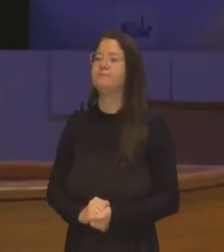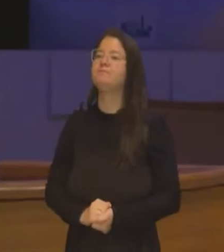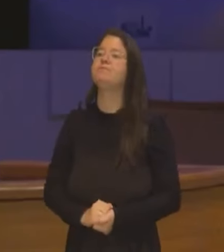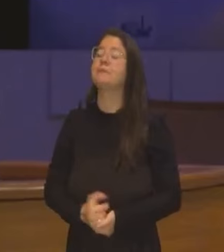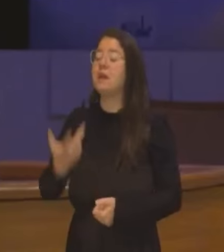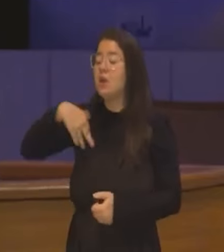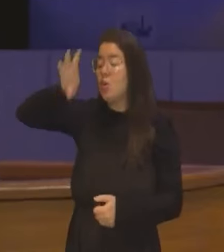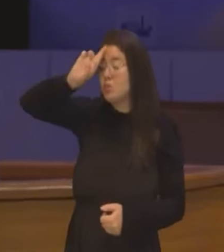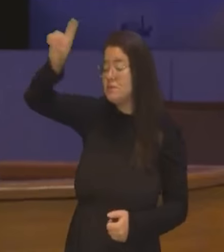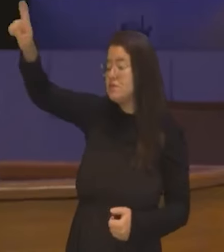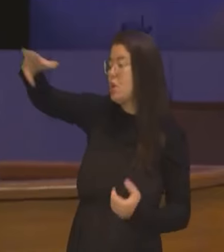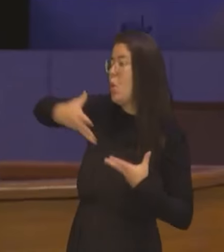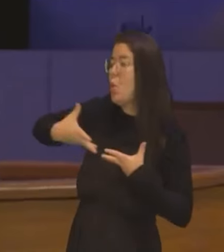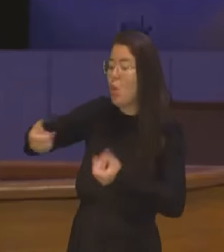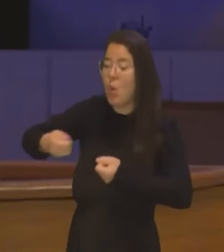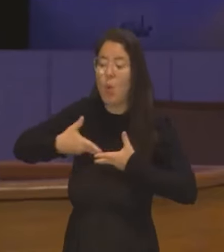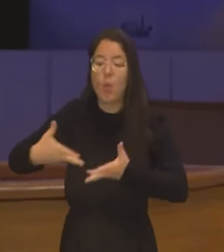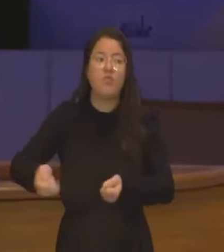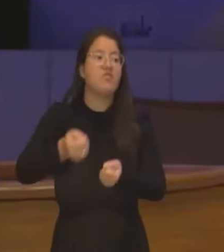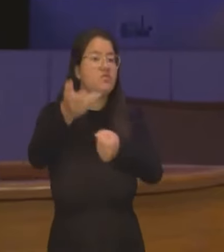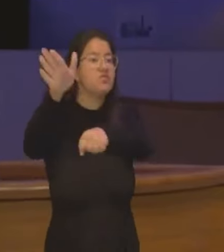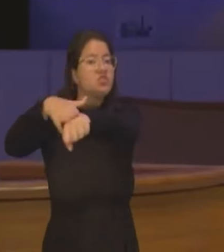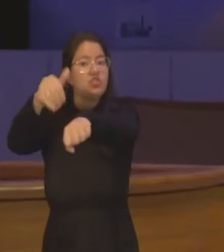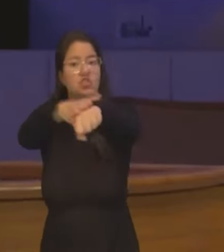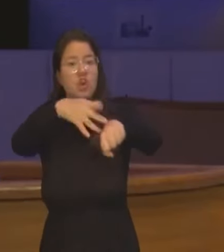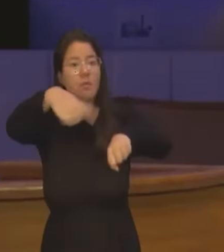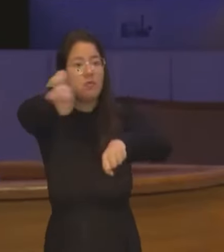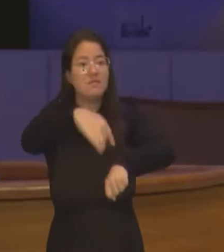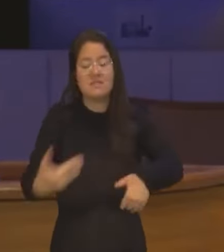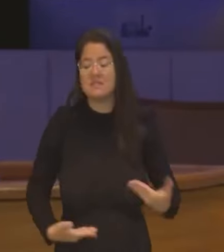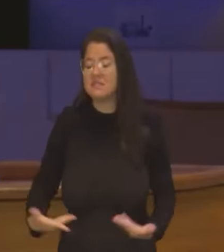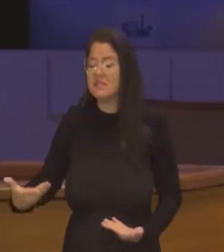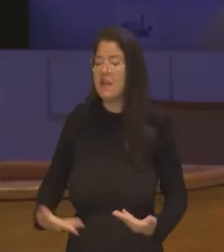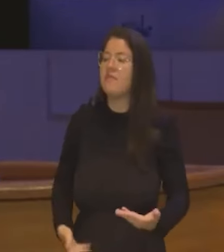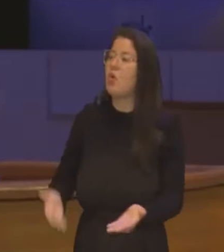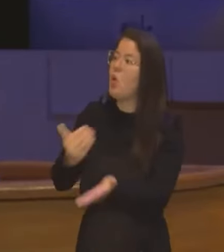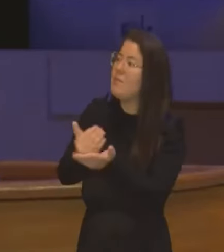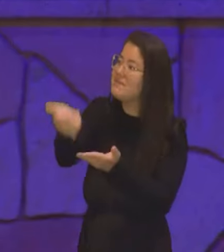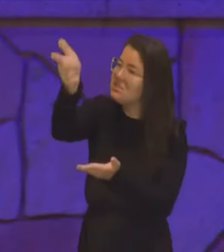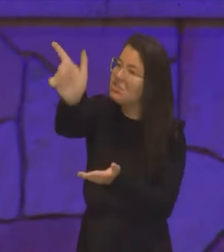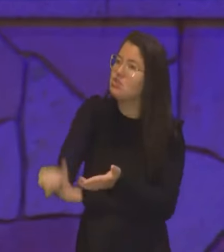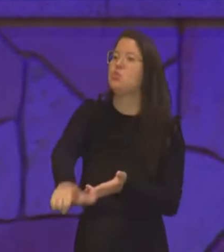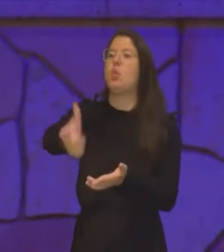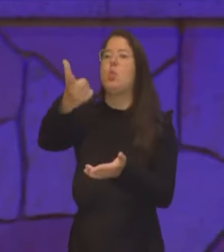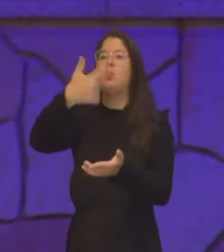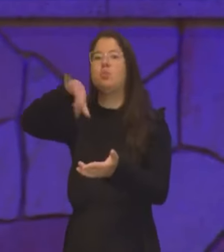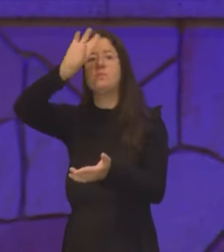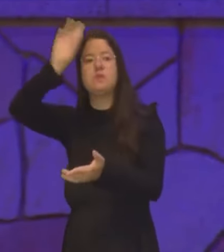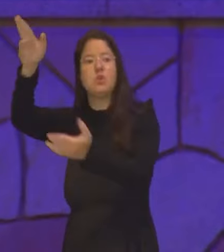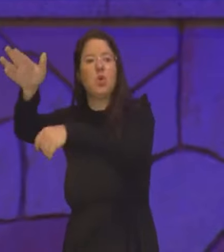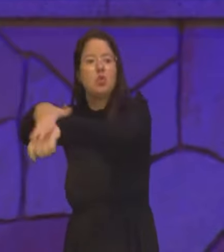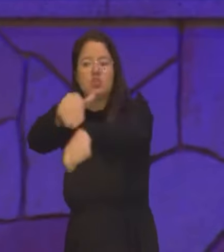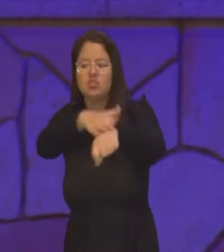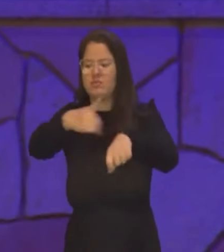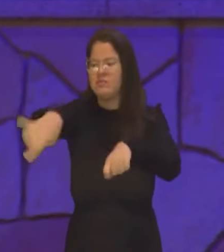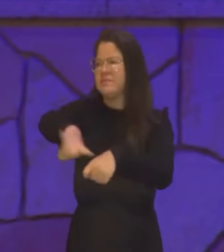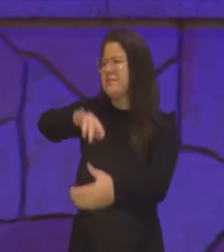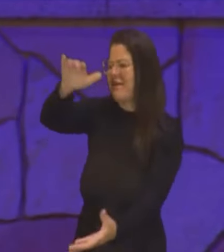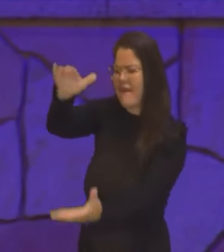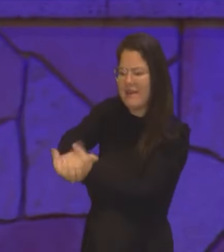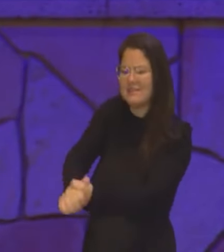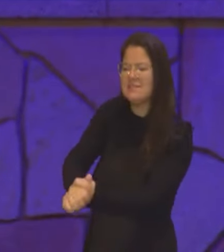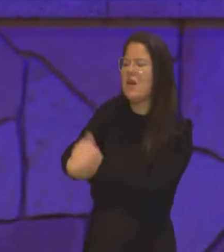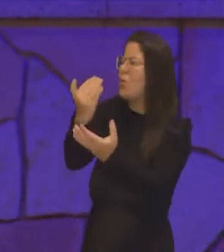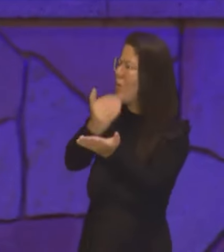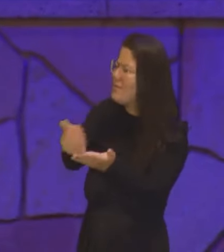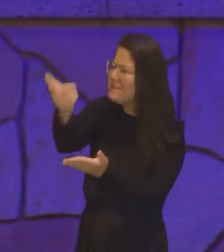O Senhor convida a você, servo do Senhor, a recomeçar a sua caminhada. O Senhor convida você, casal, a